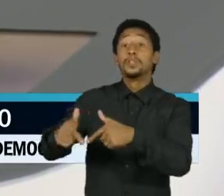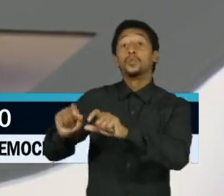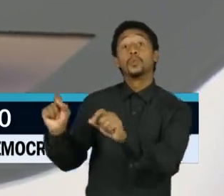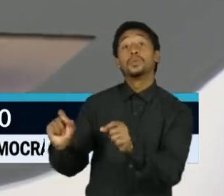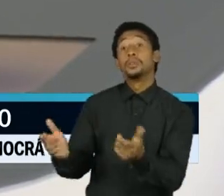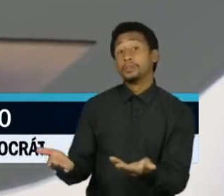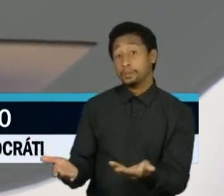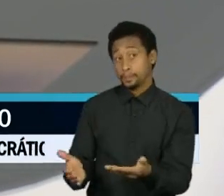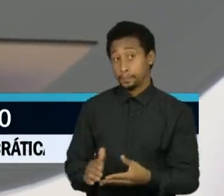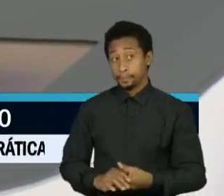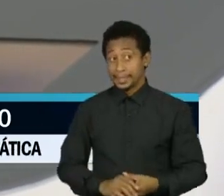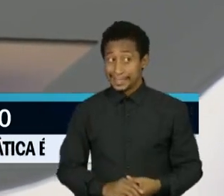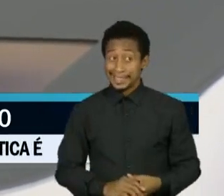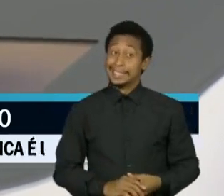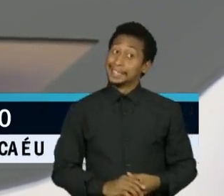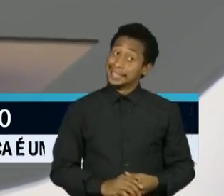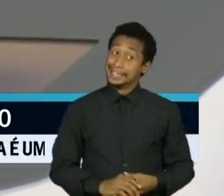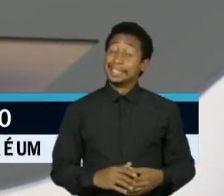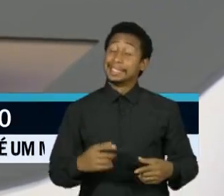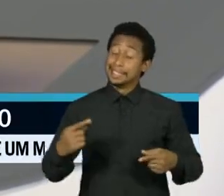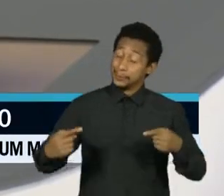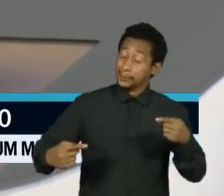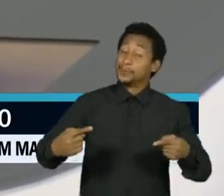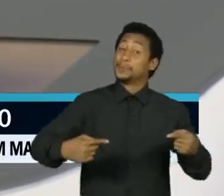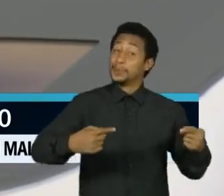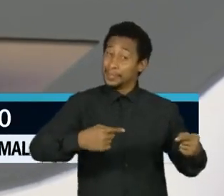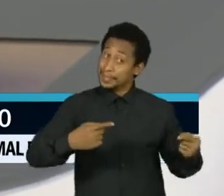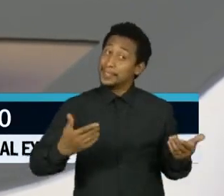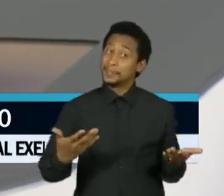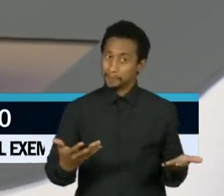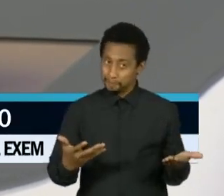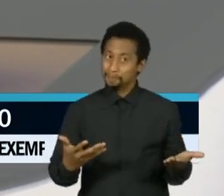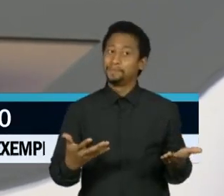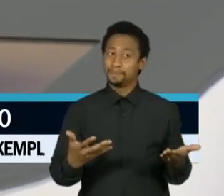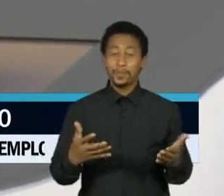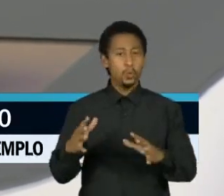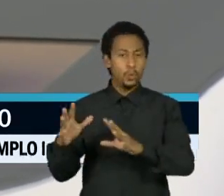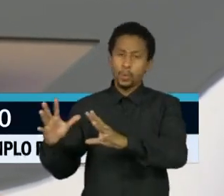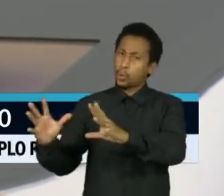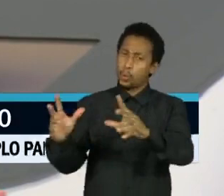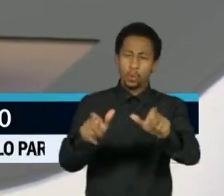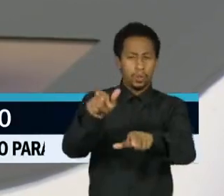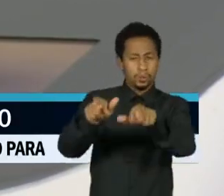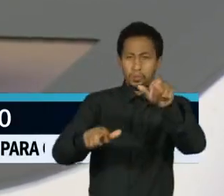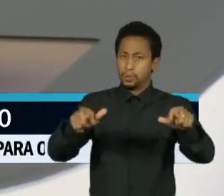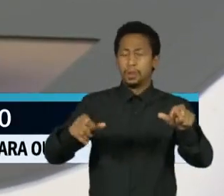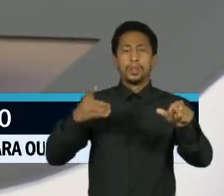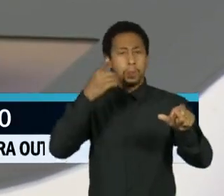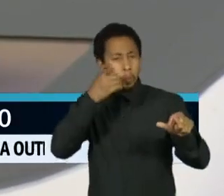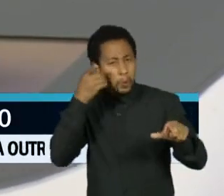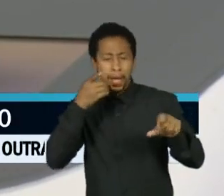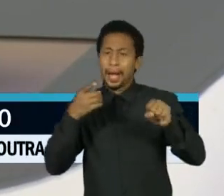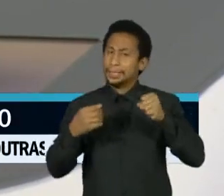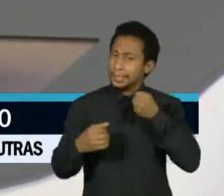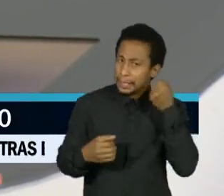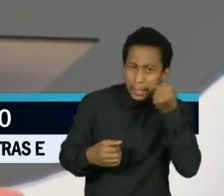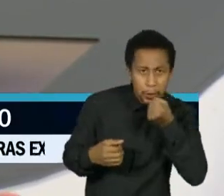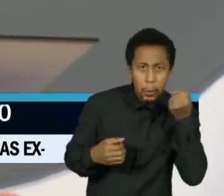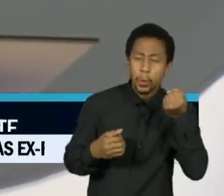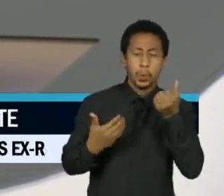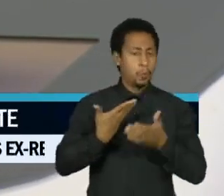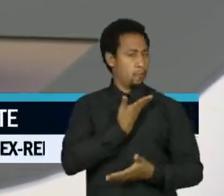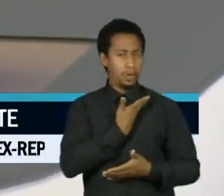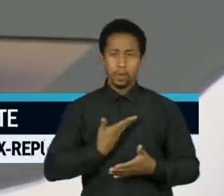Essa é uma grande discussão, porque para tudo, em todos os executivos, não só o presidencial, porque a gente vê